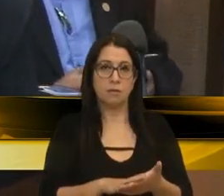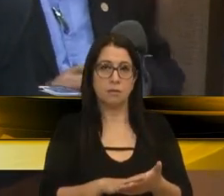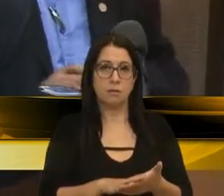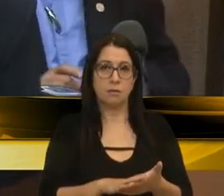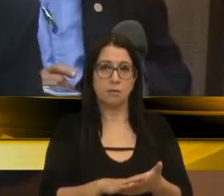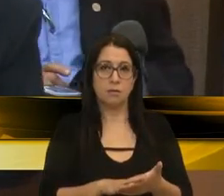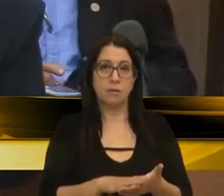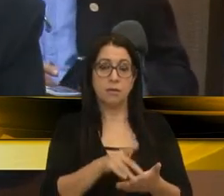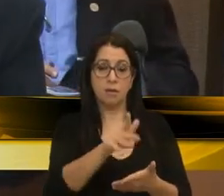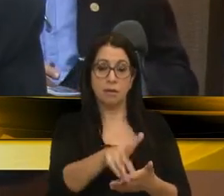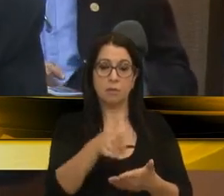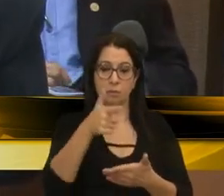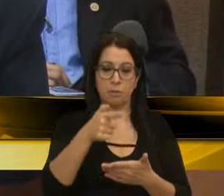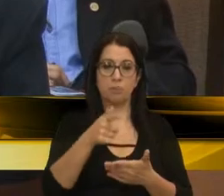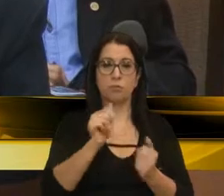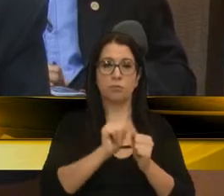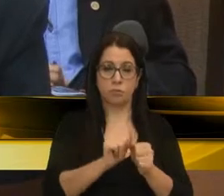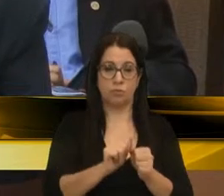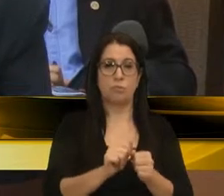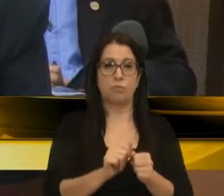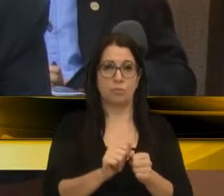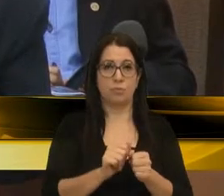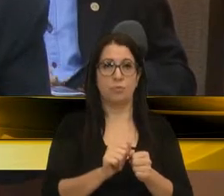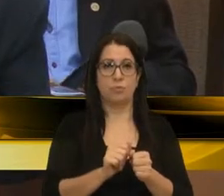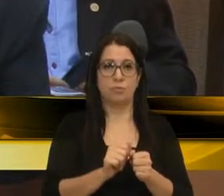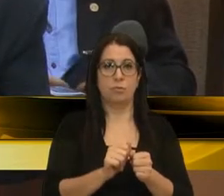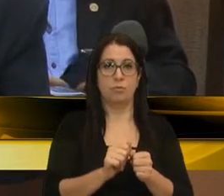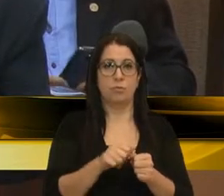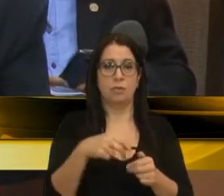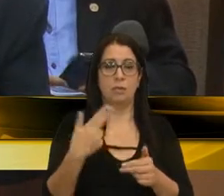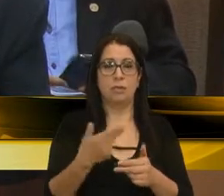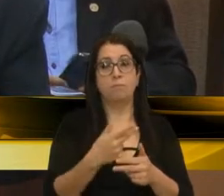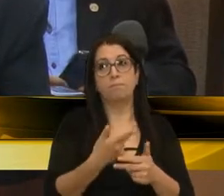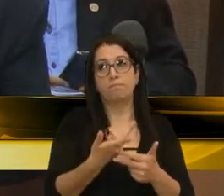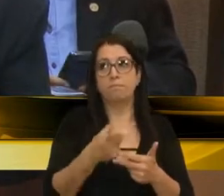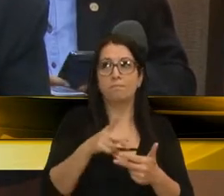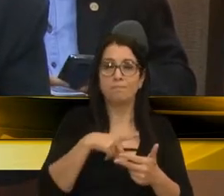e a pistola, né? Porque nós estamos num mundo